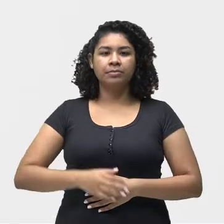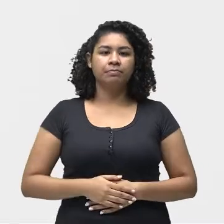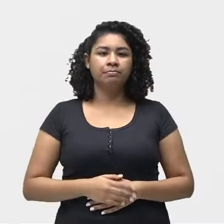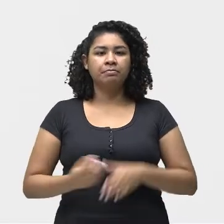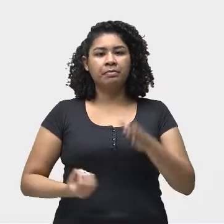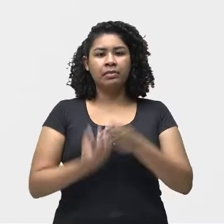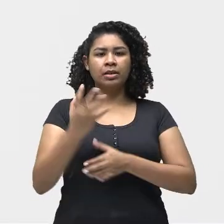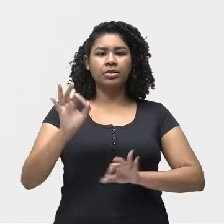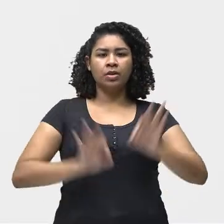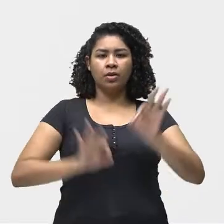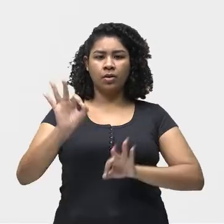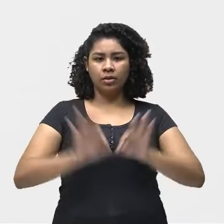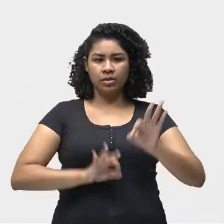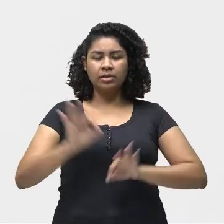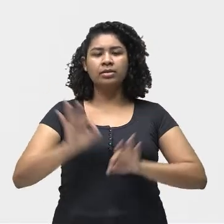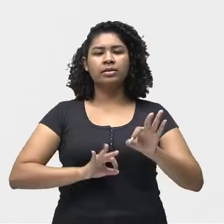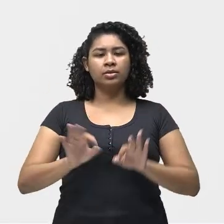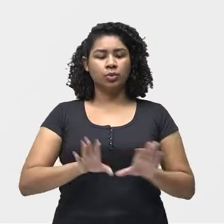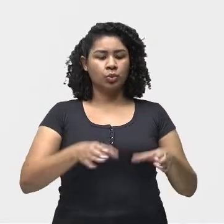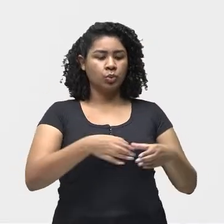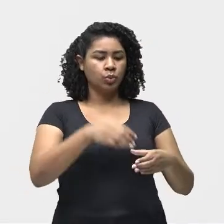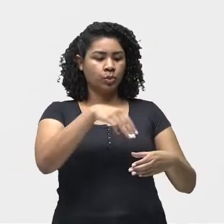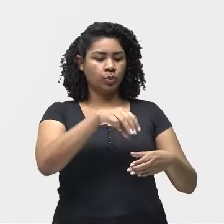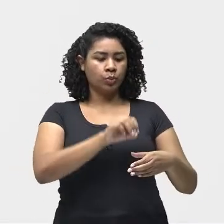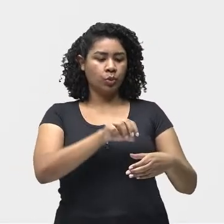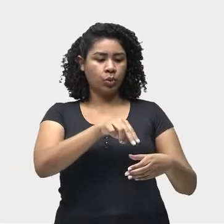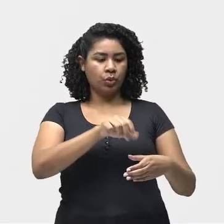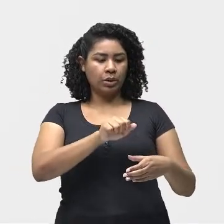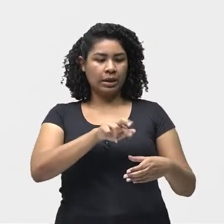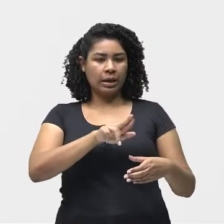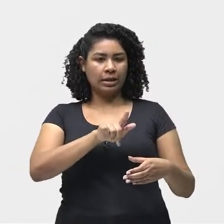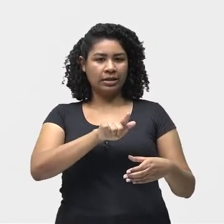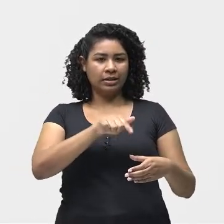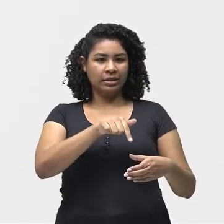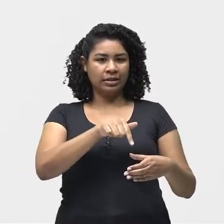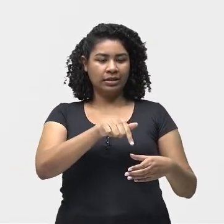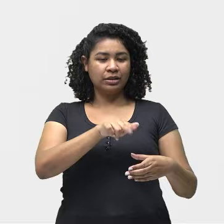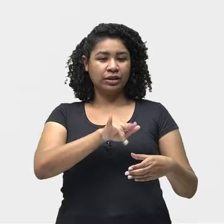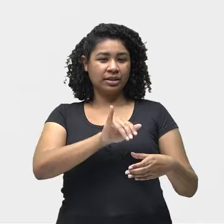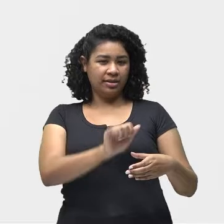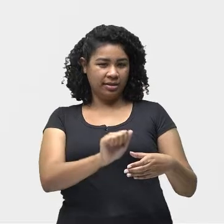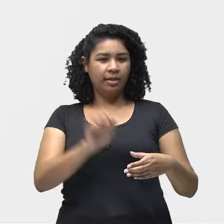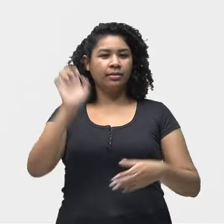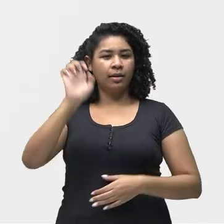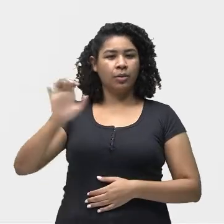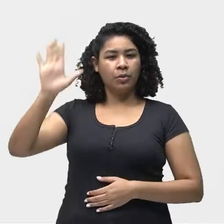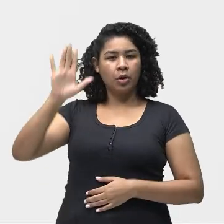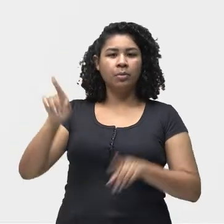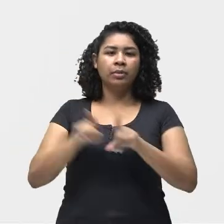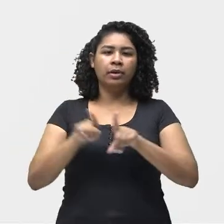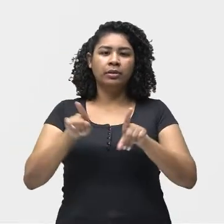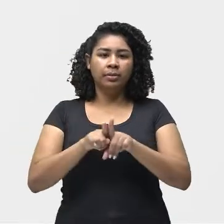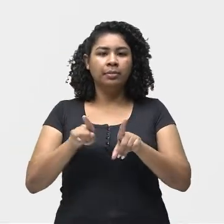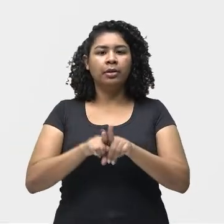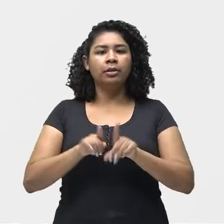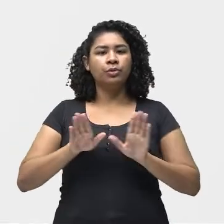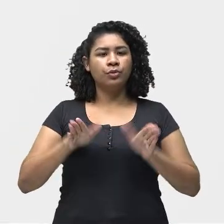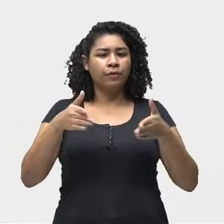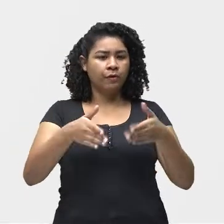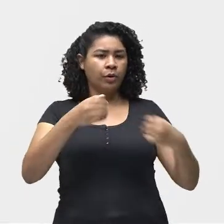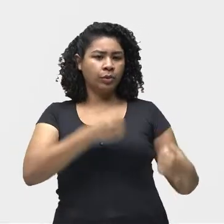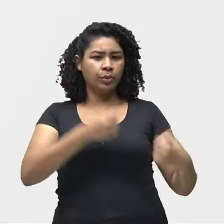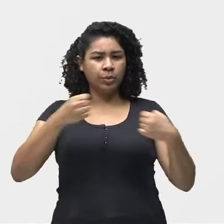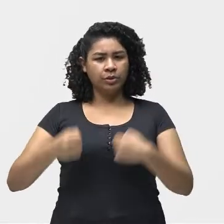das monarquias europeias e a lógica da centralização política e os conflitos na Europa. Como detalhamento,